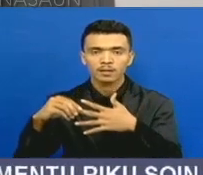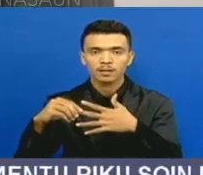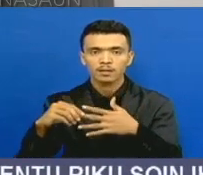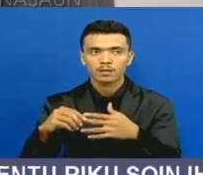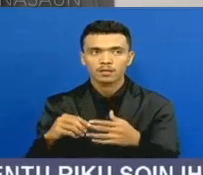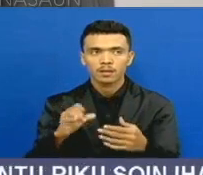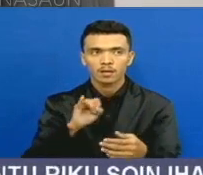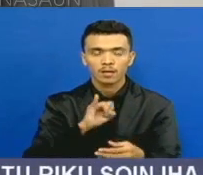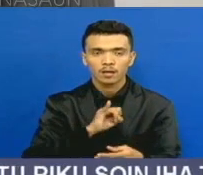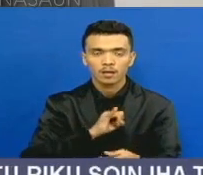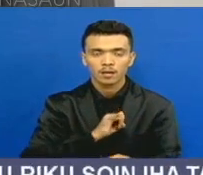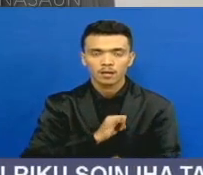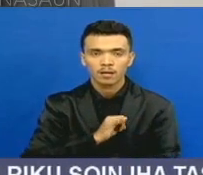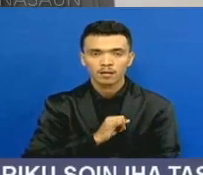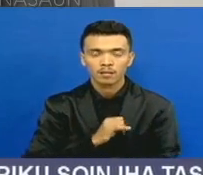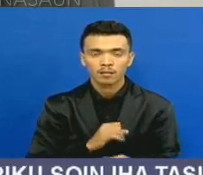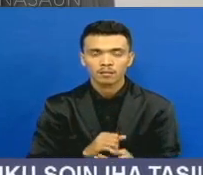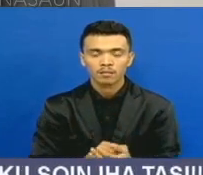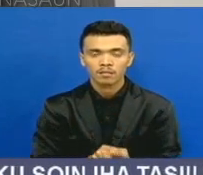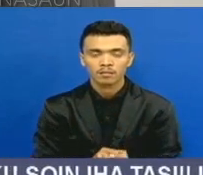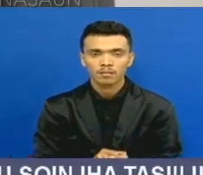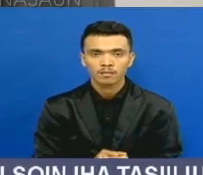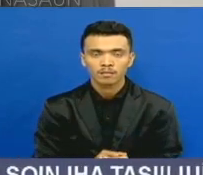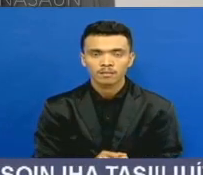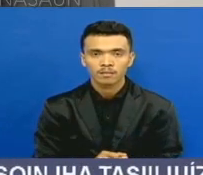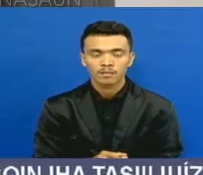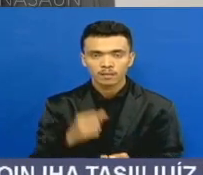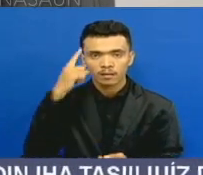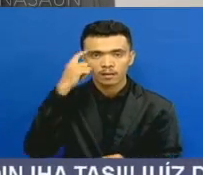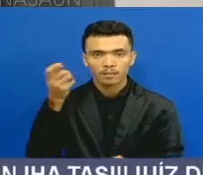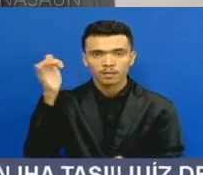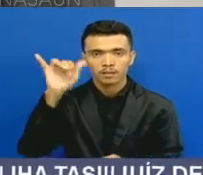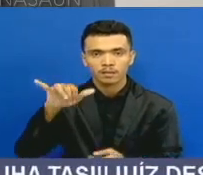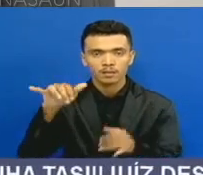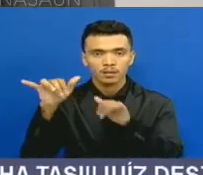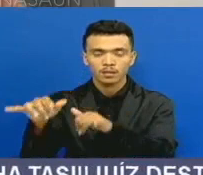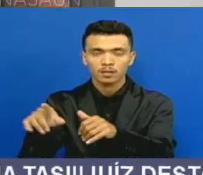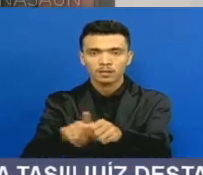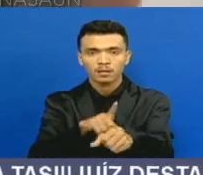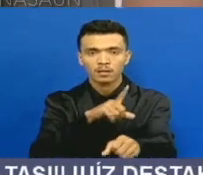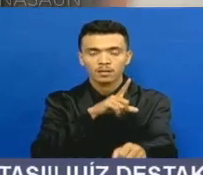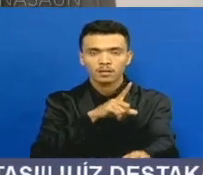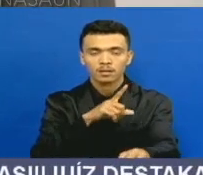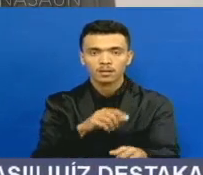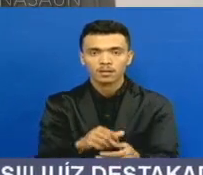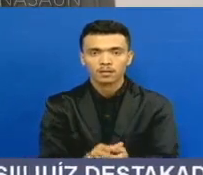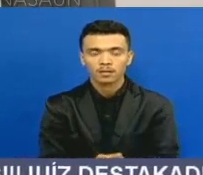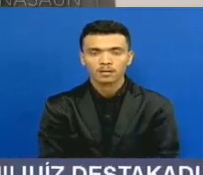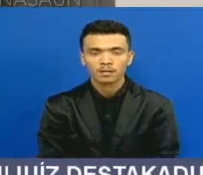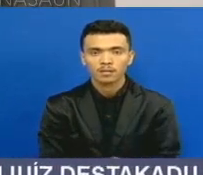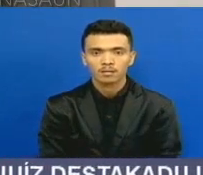agora hau rasik ba hau lahare ba ne kolega ne ro selo tamba se merua ke kleu ru mahene hatamo ne mana hira ba hir prisão